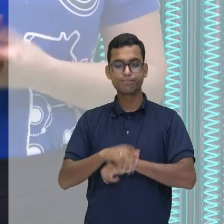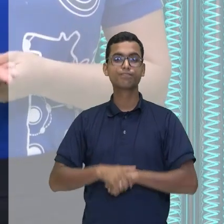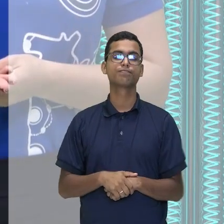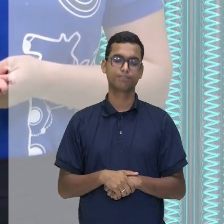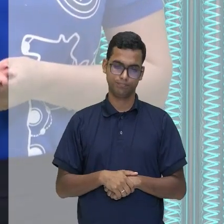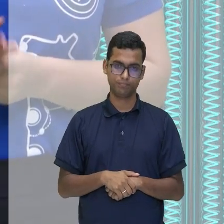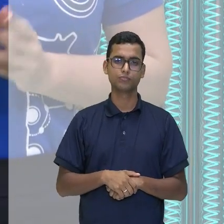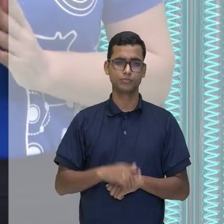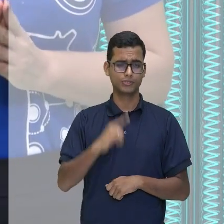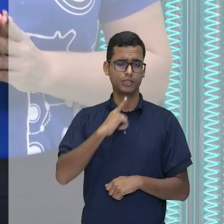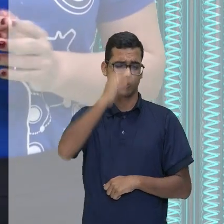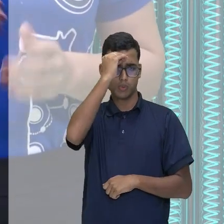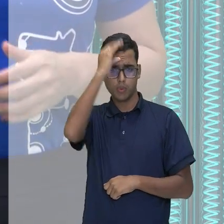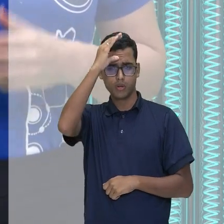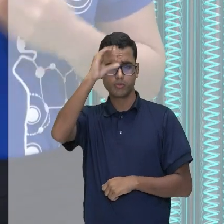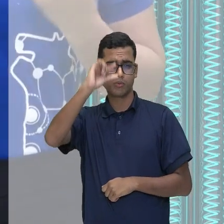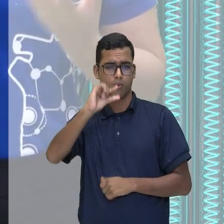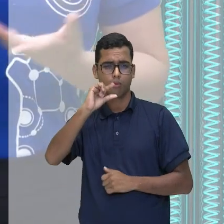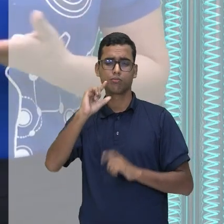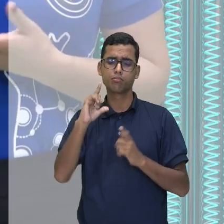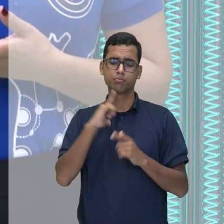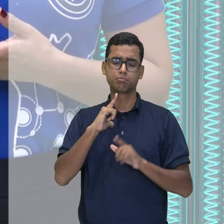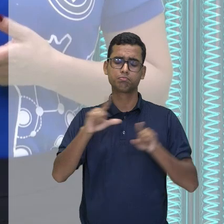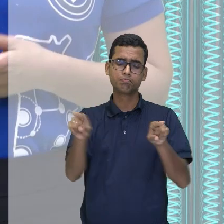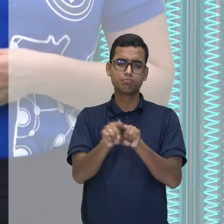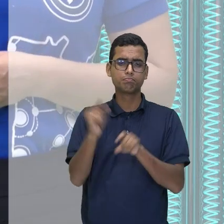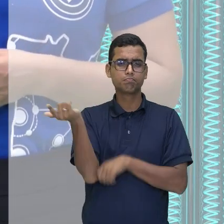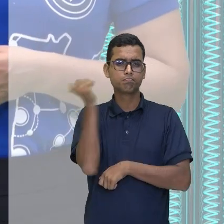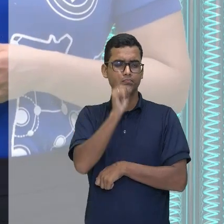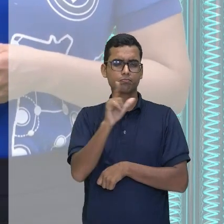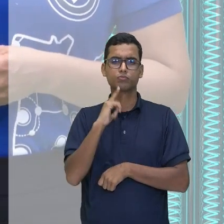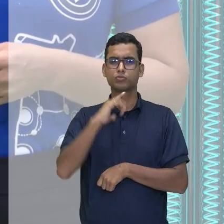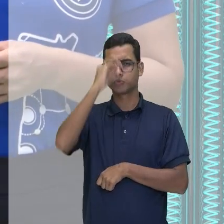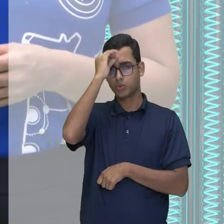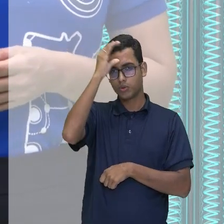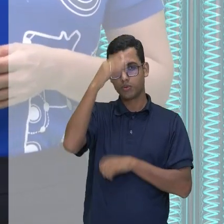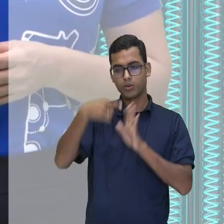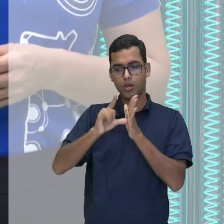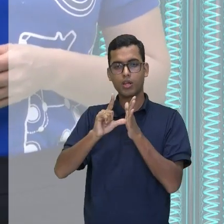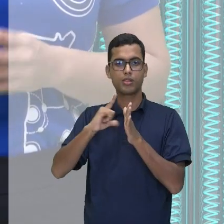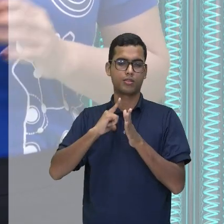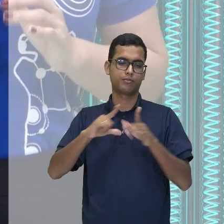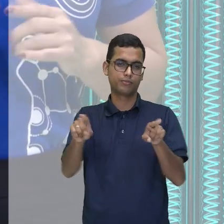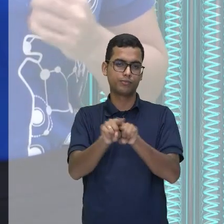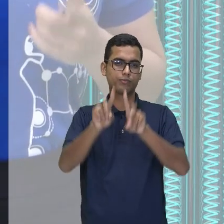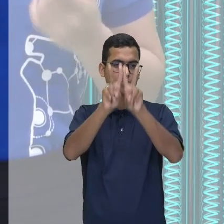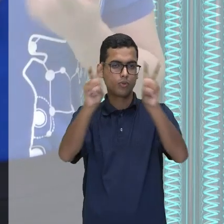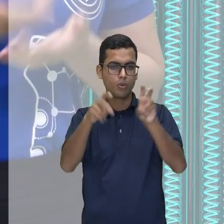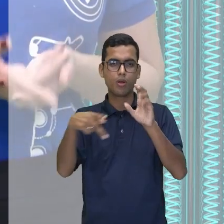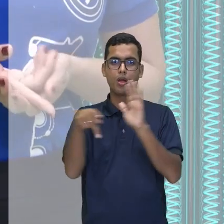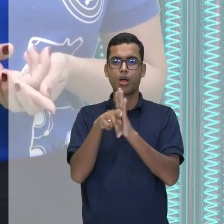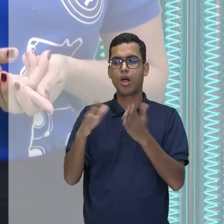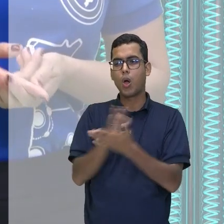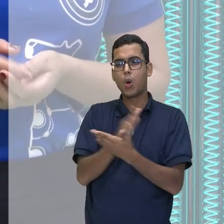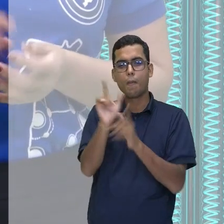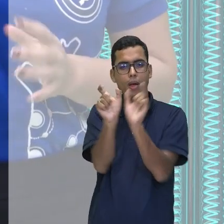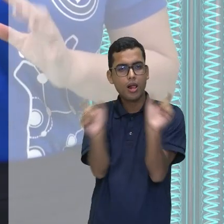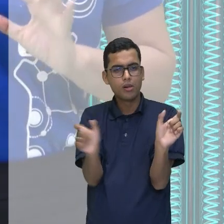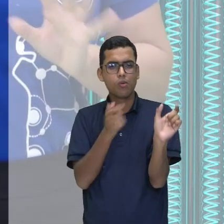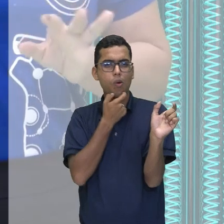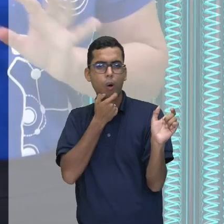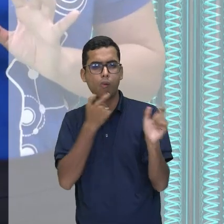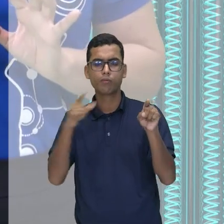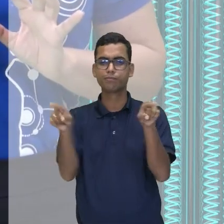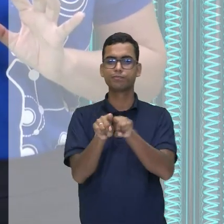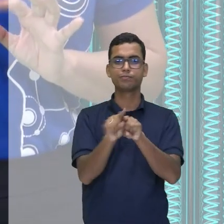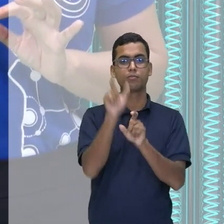o texto. E aí que você tem vocabulário, né? Que mais? As palavras que você conhece, as palavras repetidas. Se